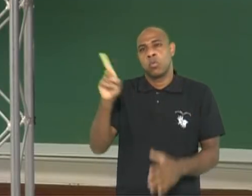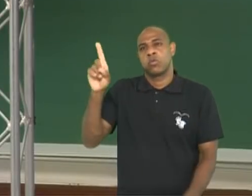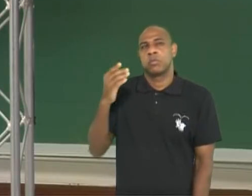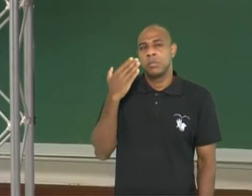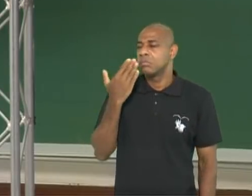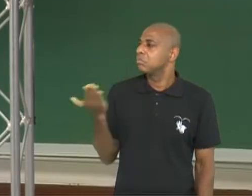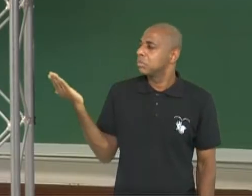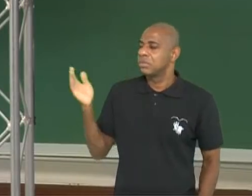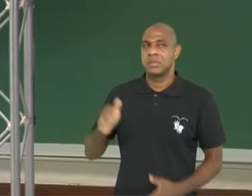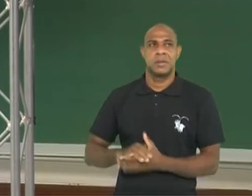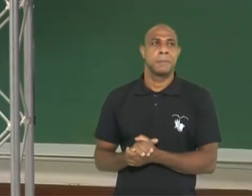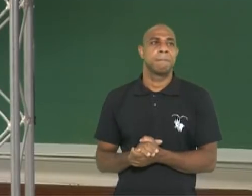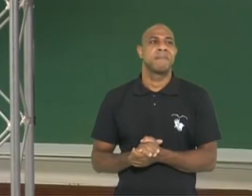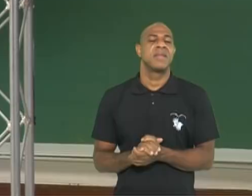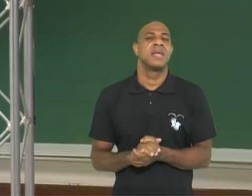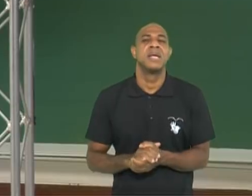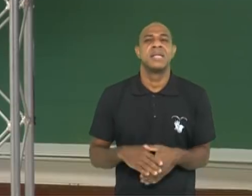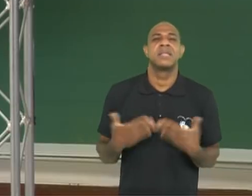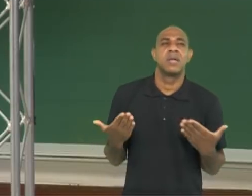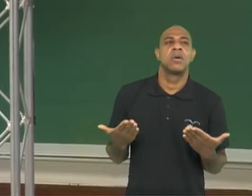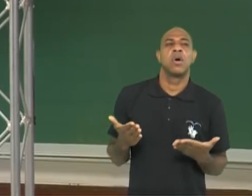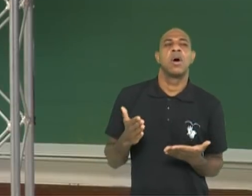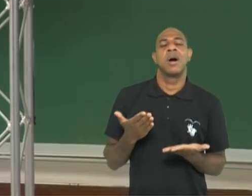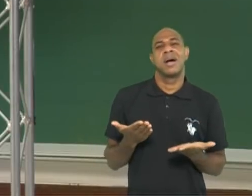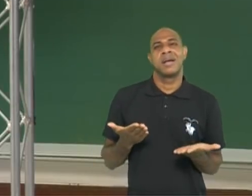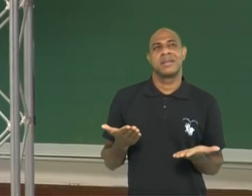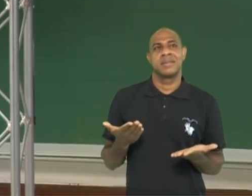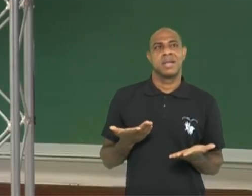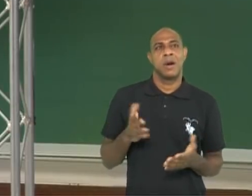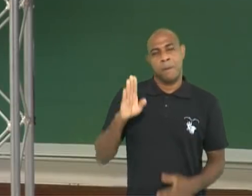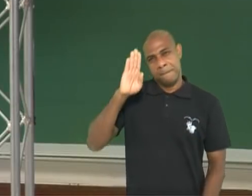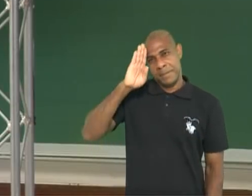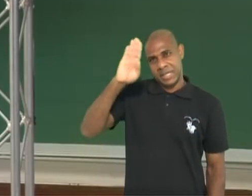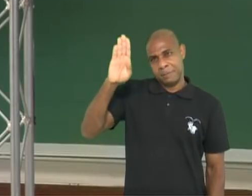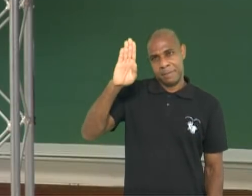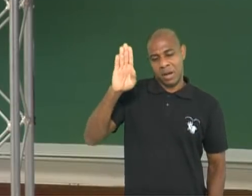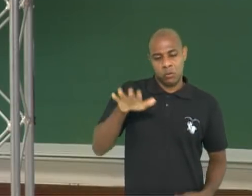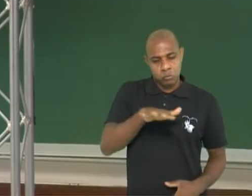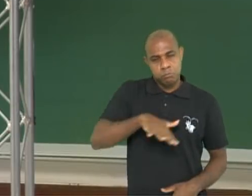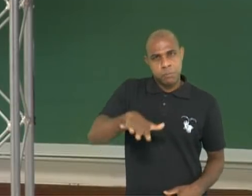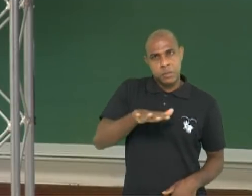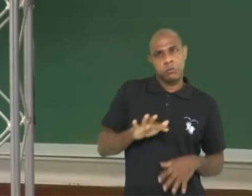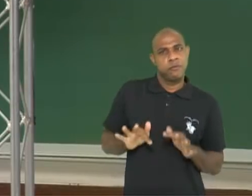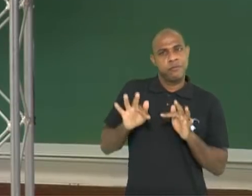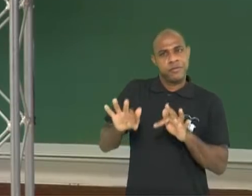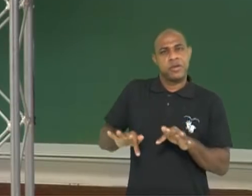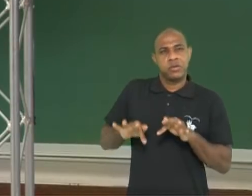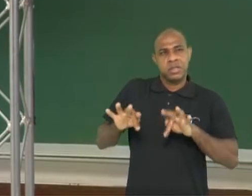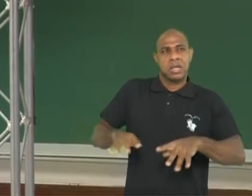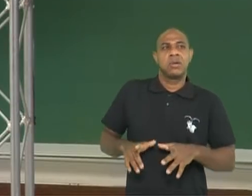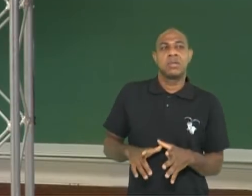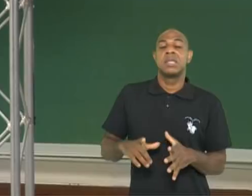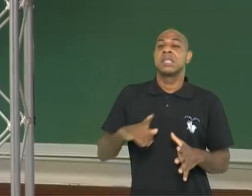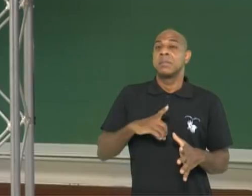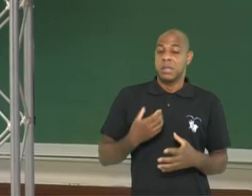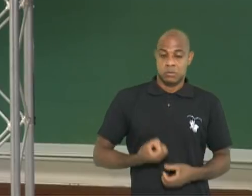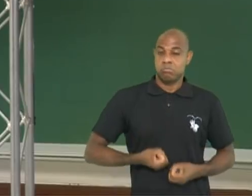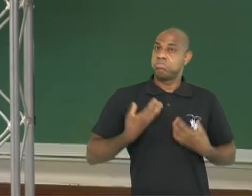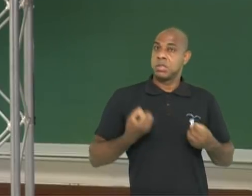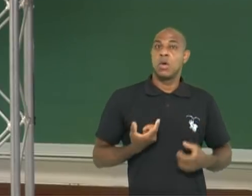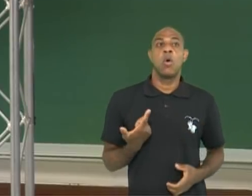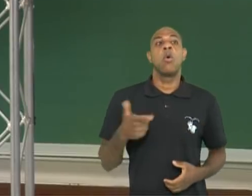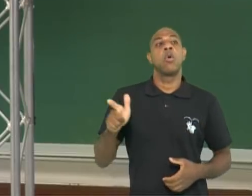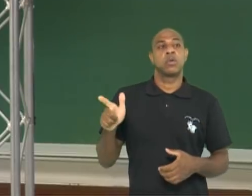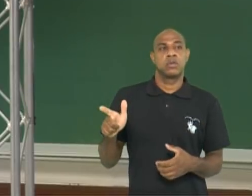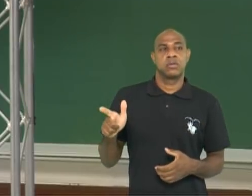beneditina, porque é uma das principais, inclusive do período feudal, né, que teve uma participação muito interessante, que inclusive inspirou outras, como o Sr.